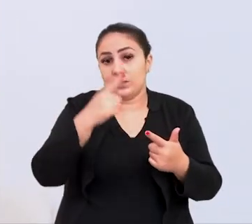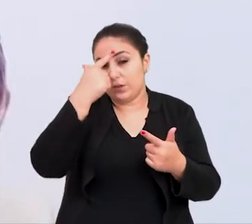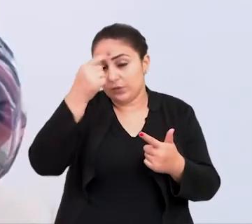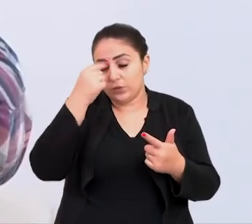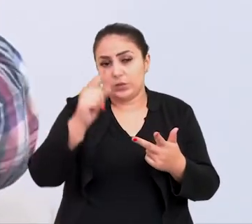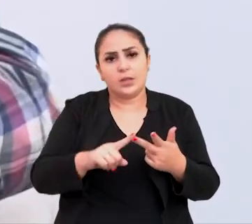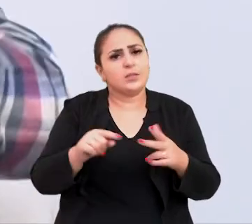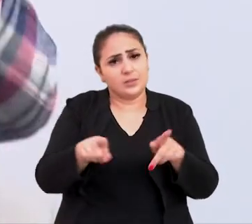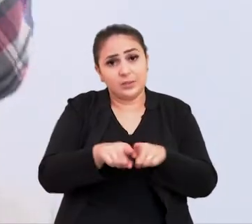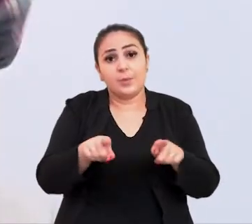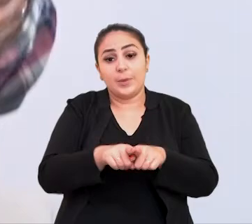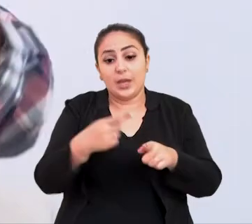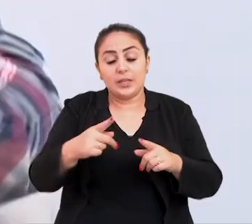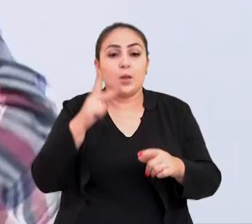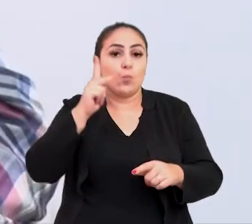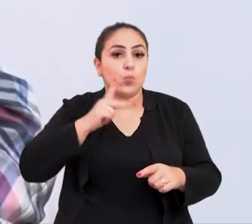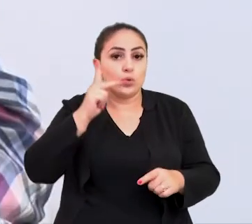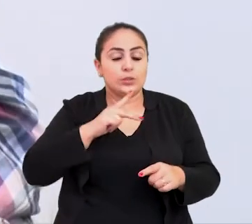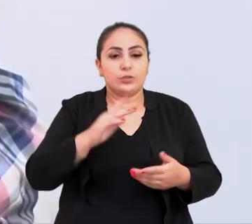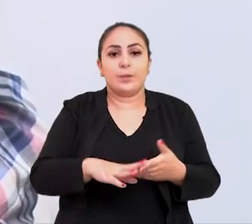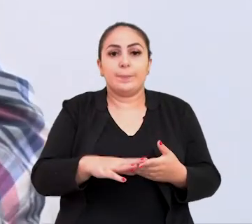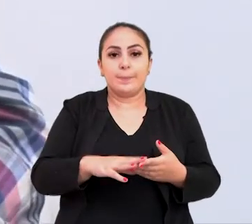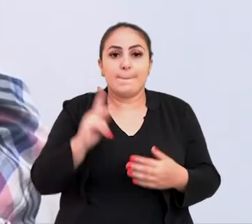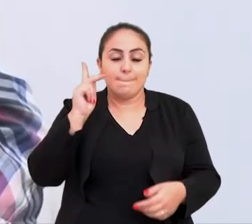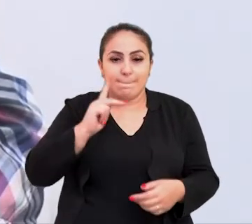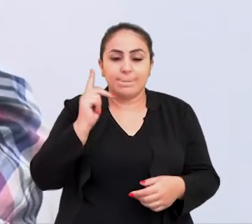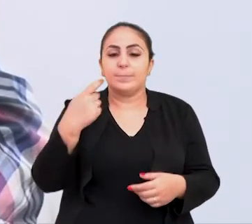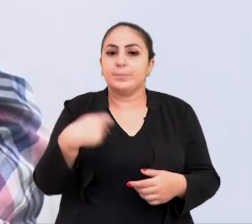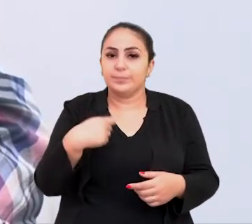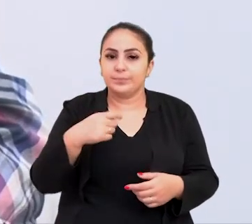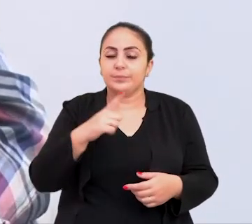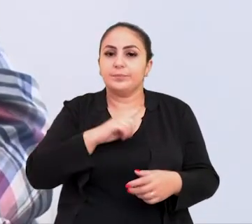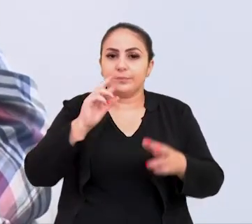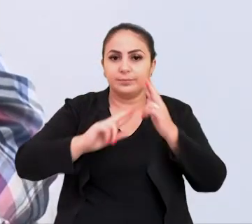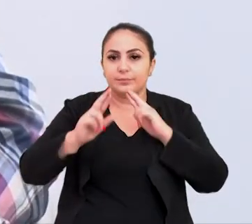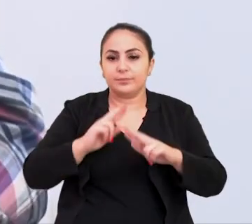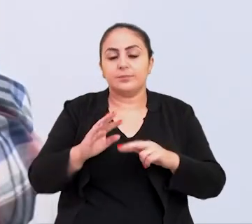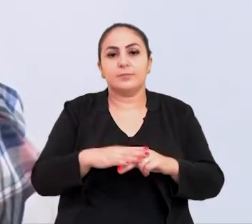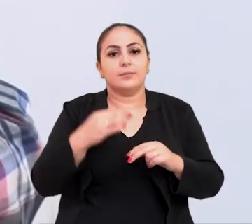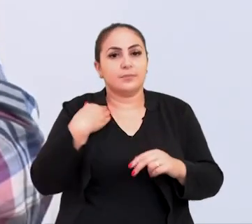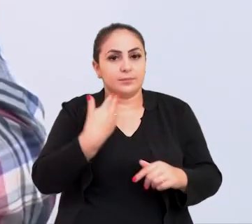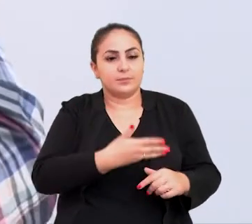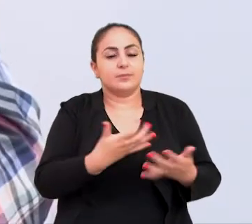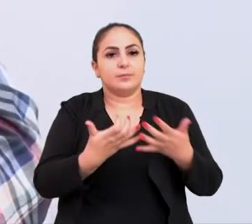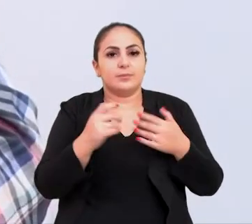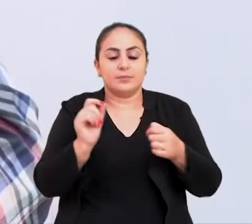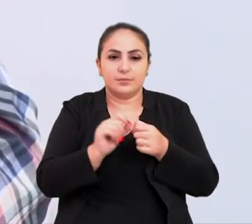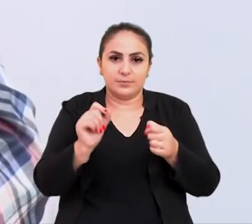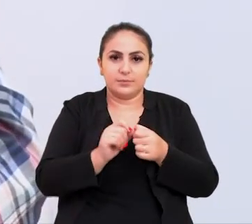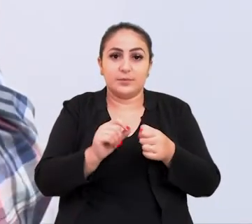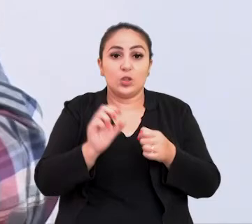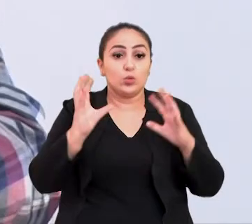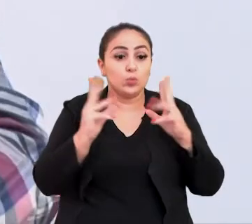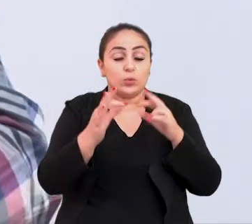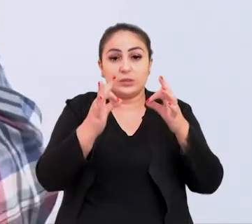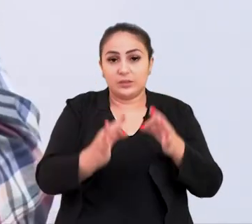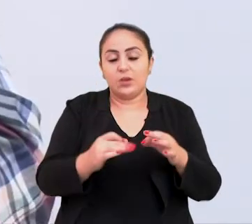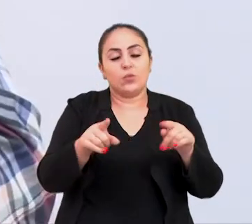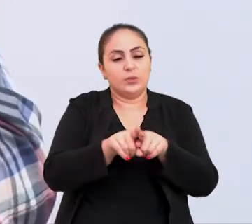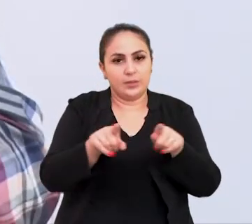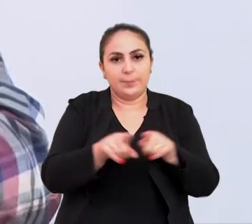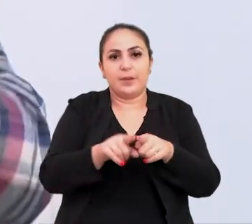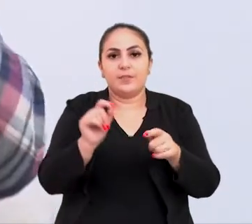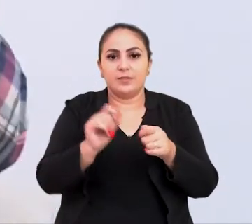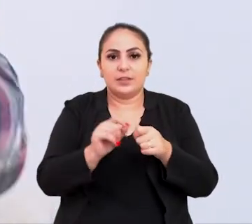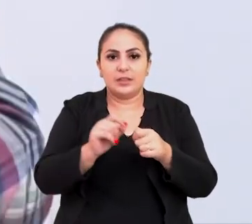na faculdade e também aqui na política. Política tem que ser de resultado, é isso que a gente quer fazer, e se tudo der